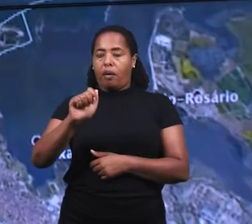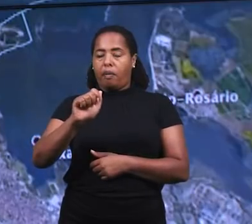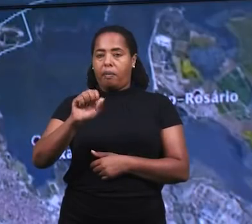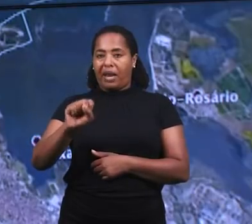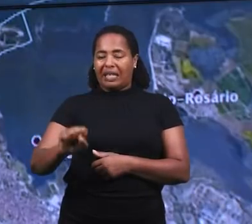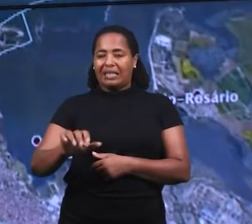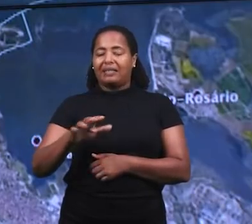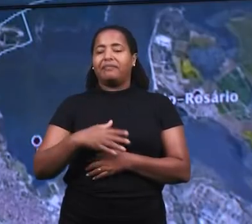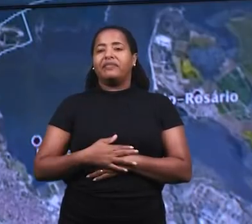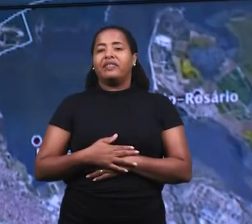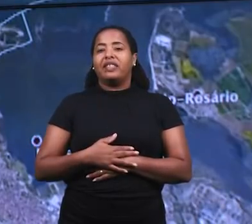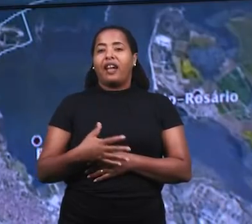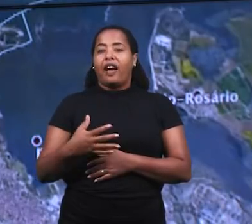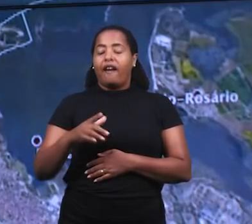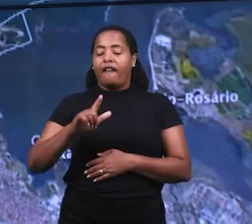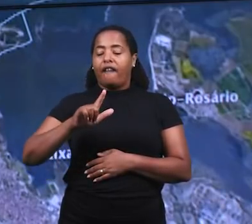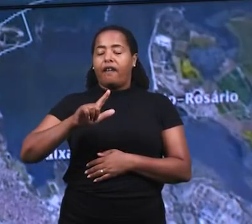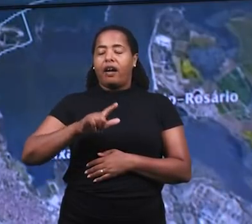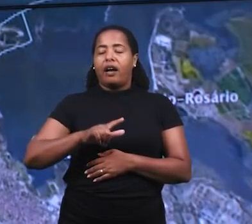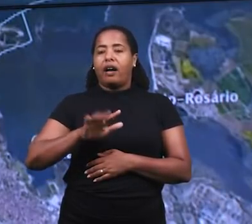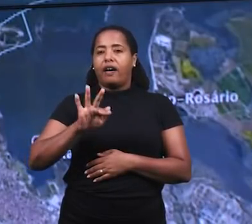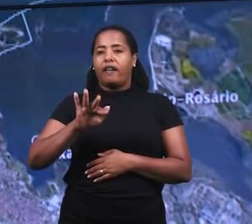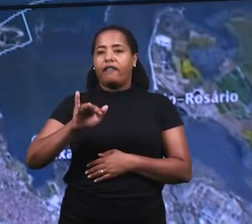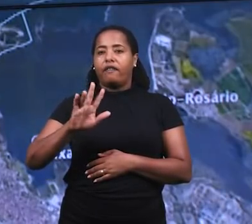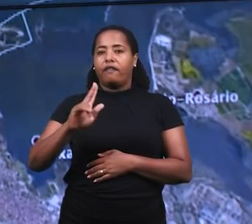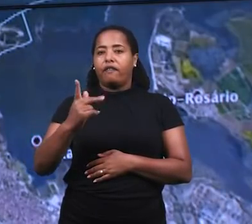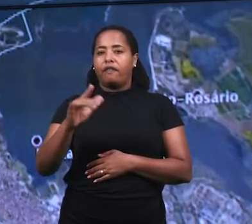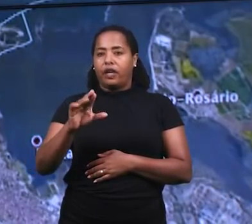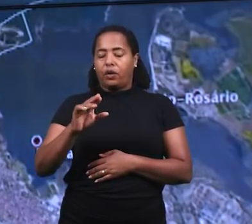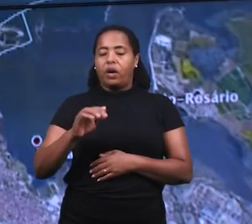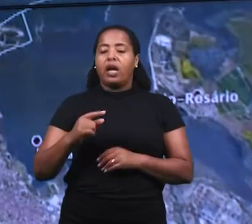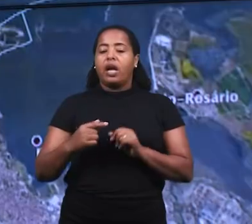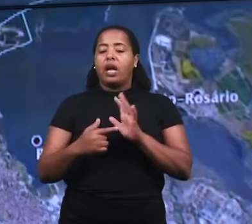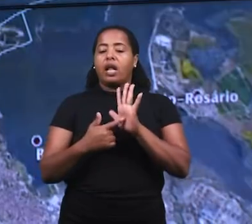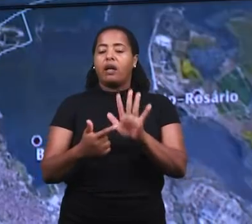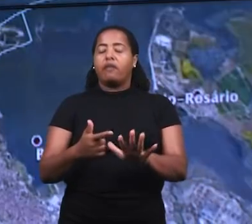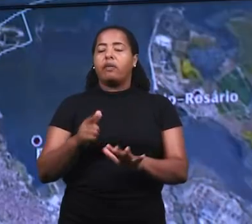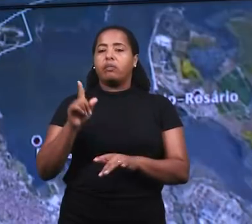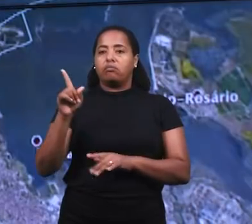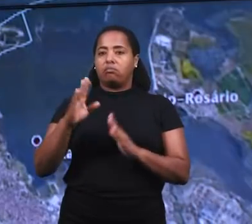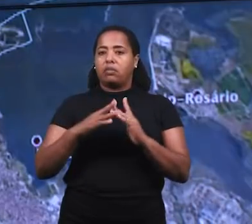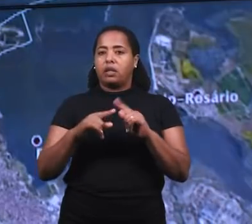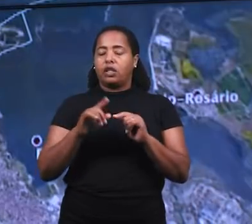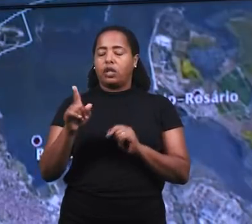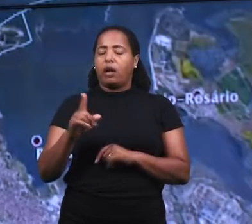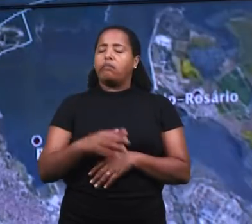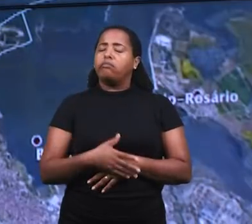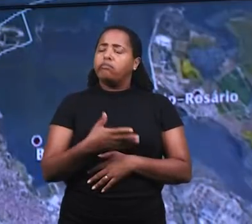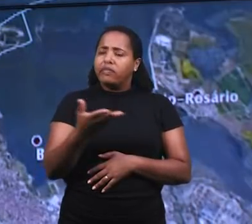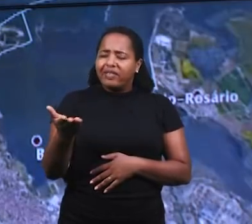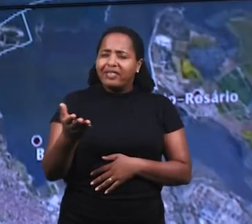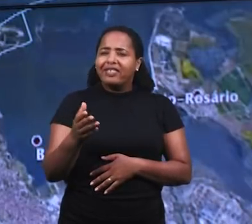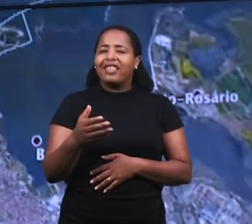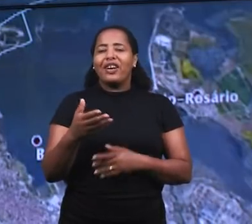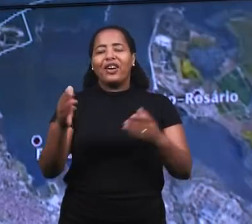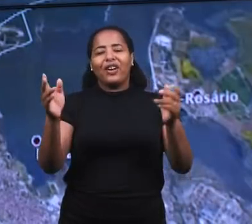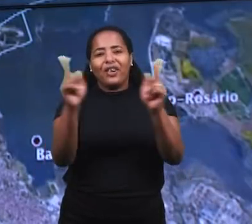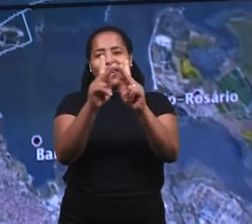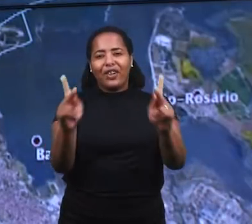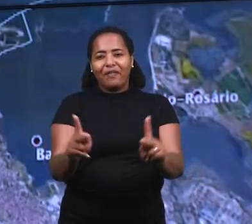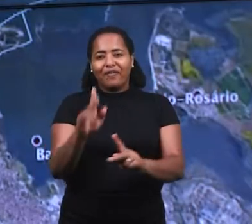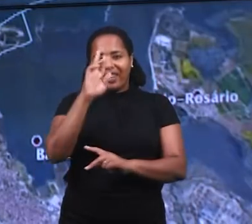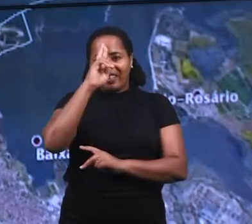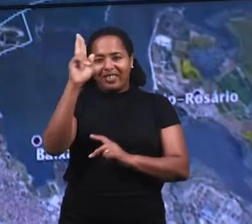o Brás. O nosso irmão Brás Filho, ele vai nos falar sobre a Escola Bíblica Dominical ali em